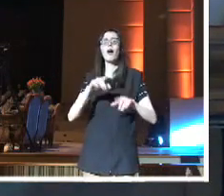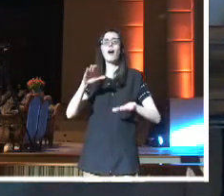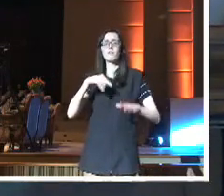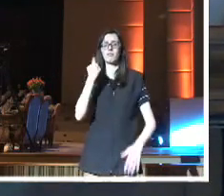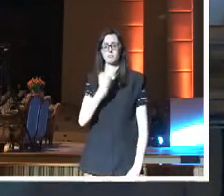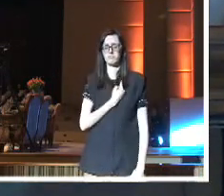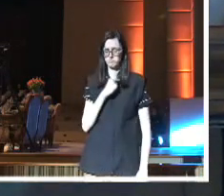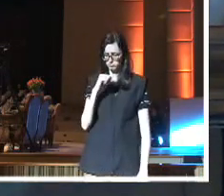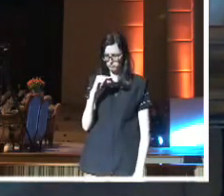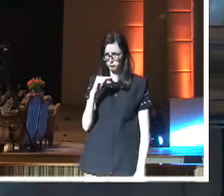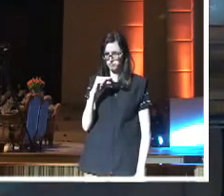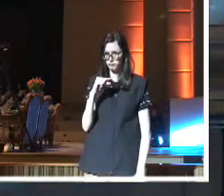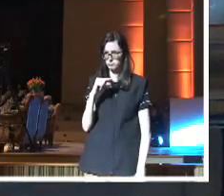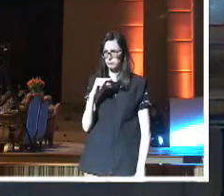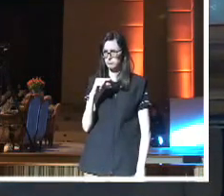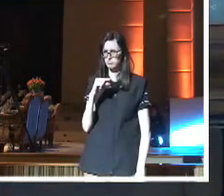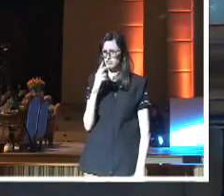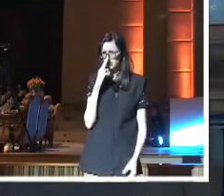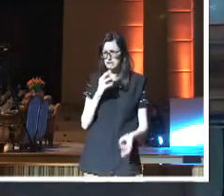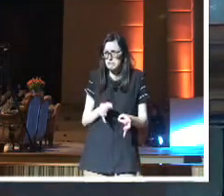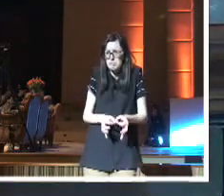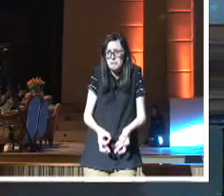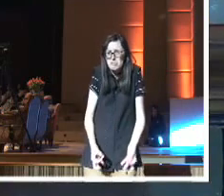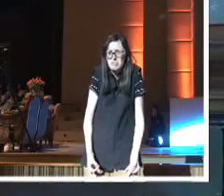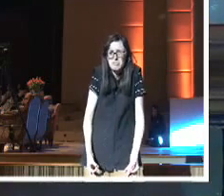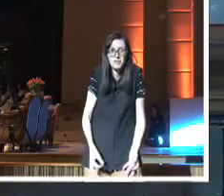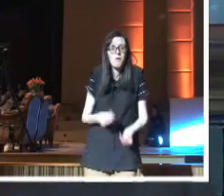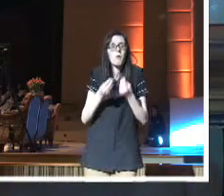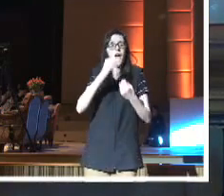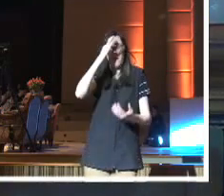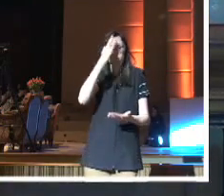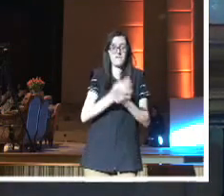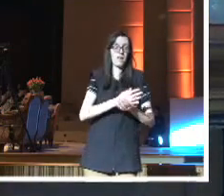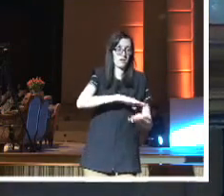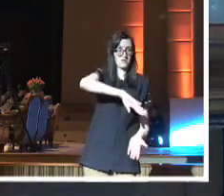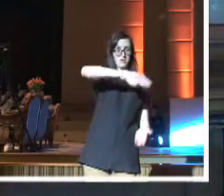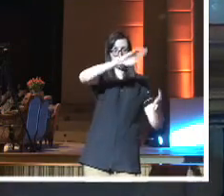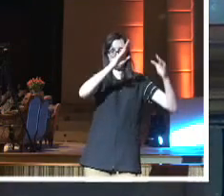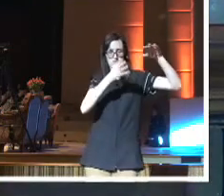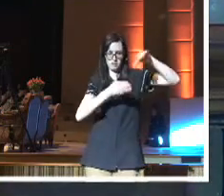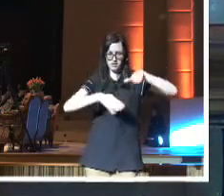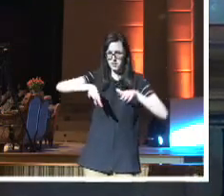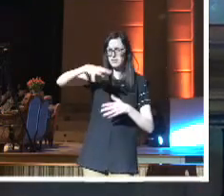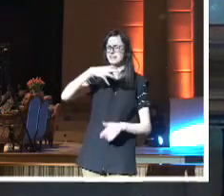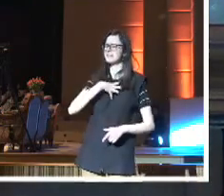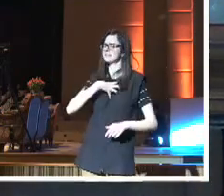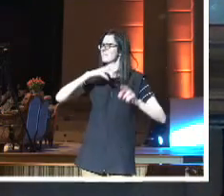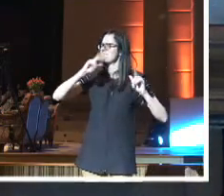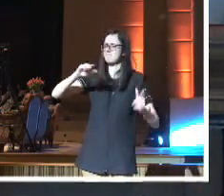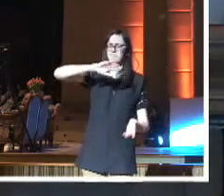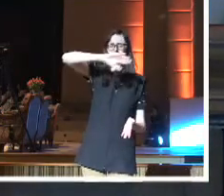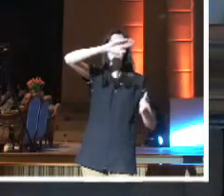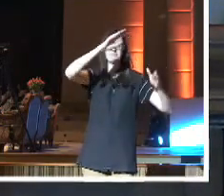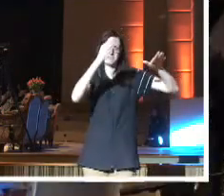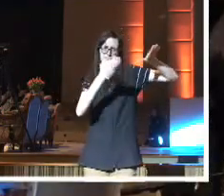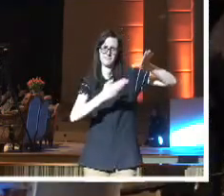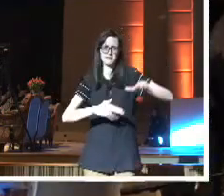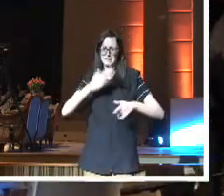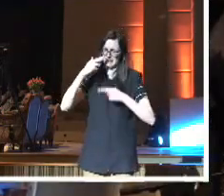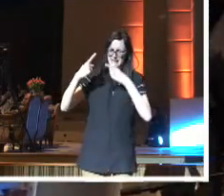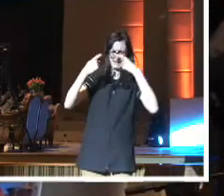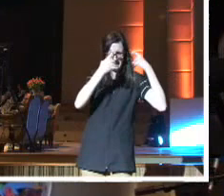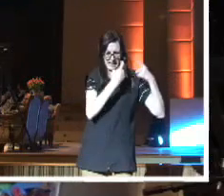tão pequenininho. E como é que a gente lida com essa fé que oscila, com esses sentimentos que entram em guerra no